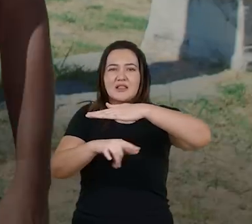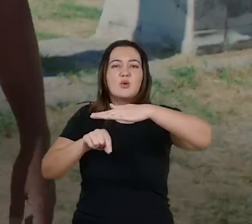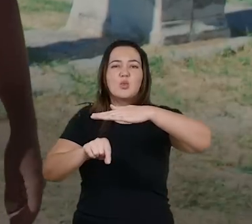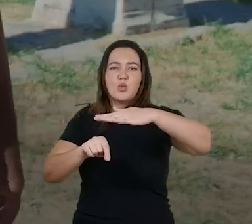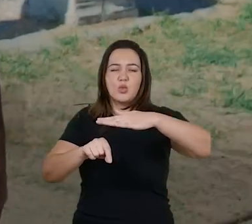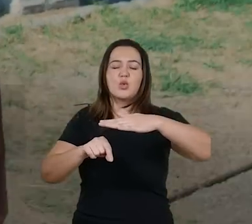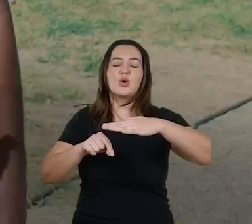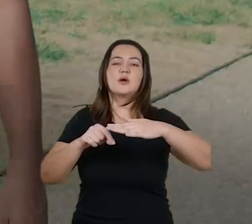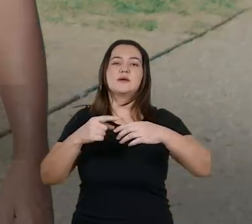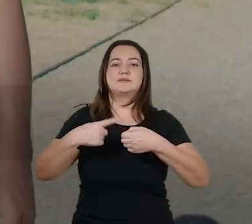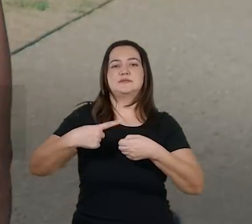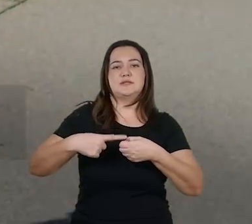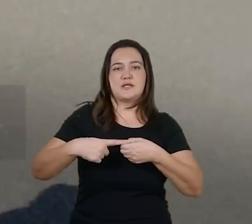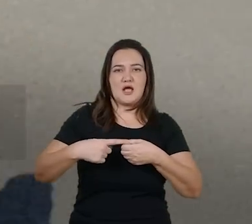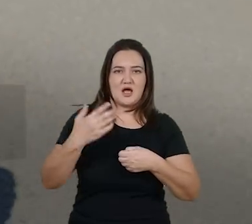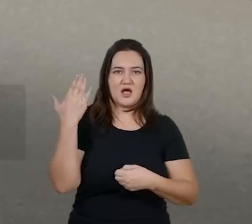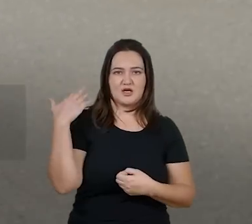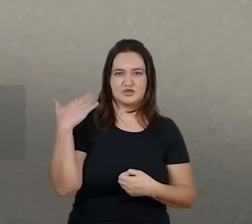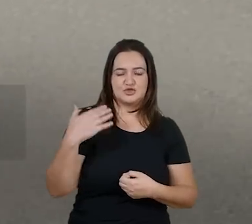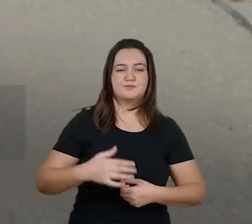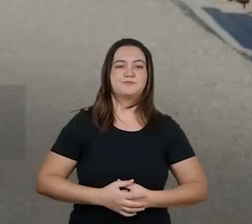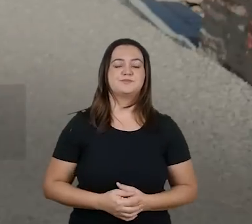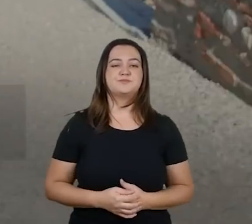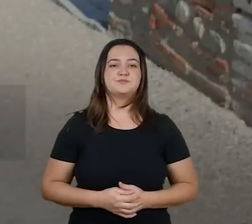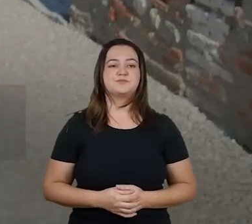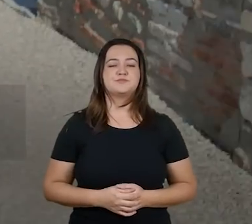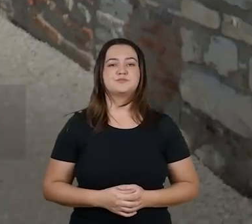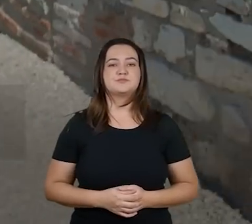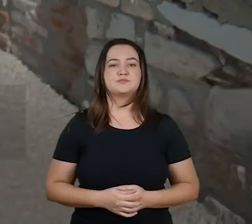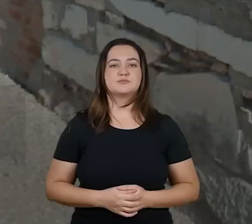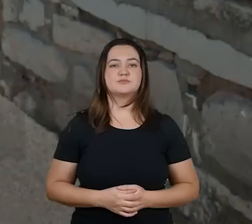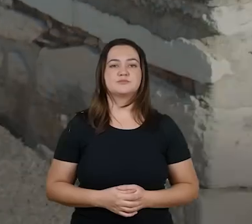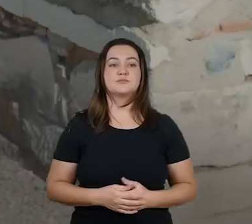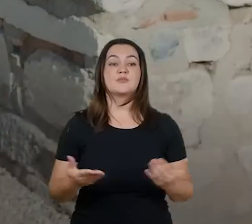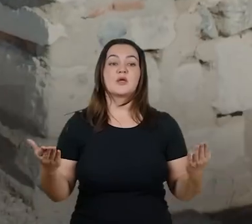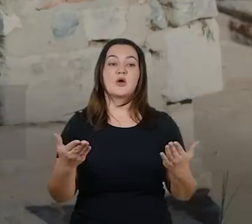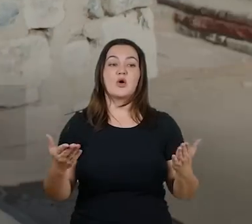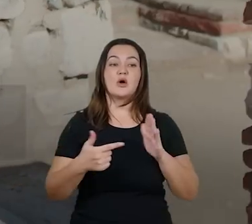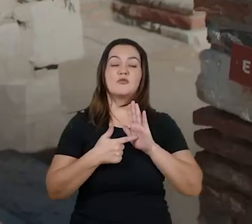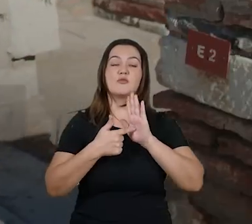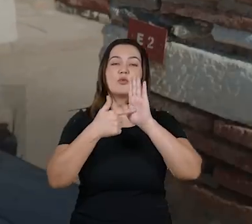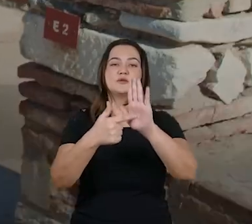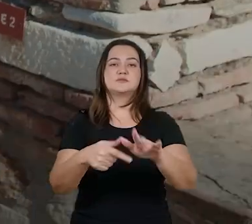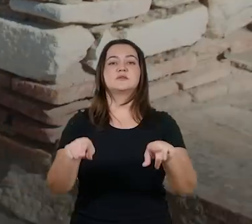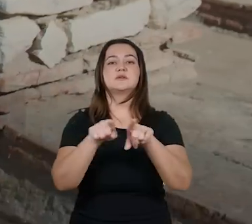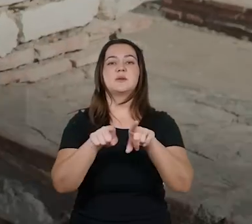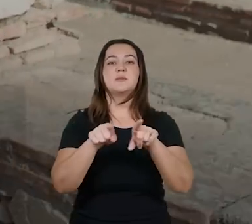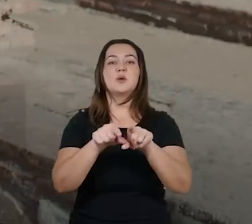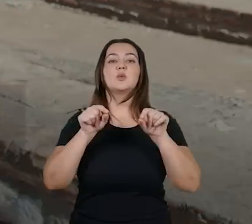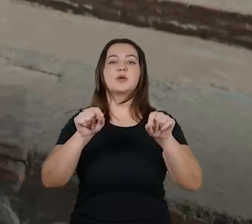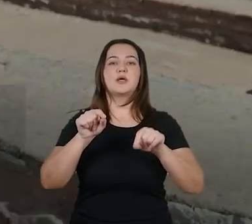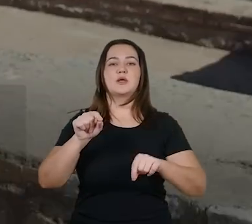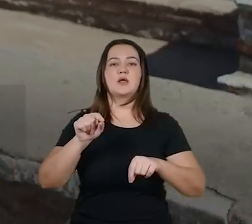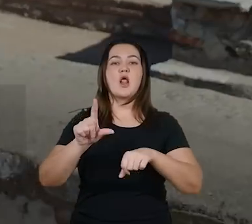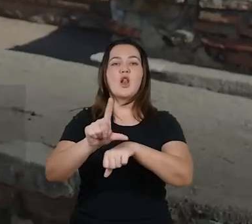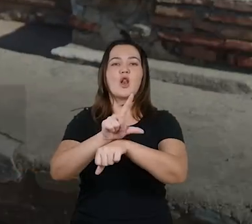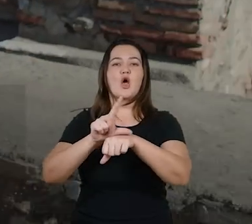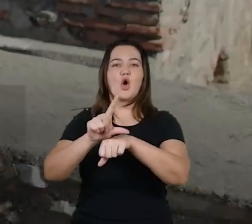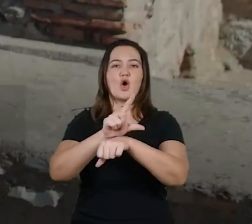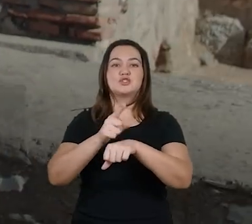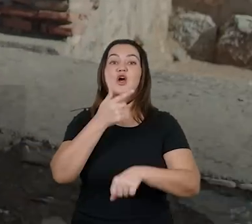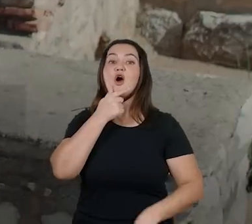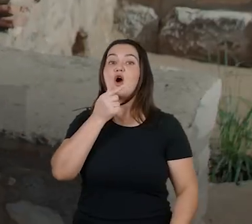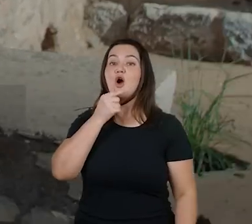daquela cidade no seu apogeu, no seu momento de glória. Bom, chegou a hora de eu mostrar para você também a